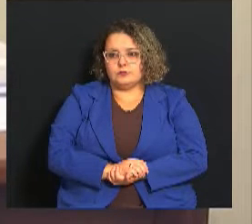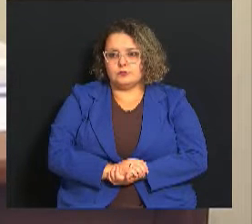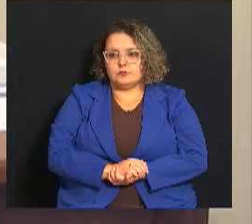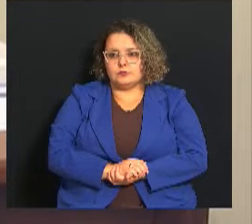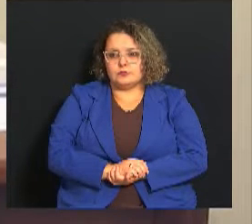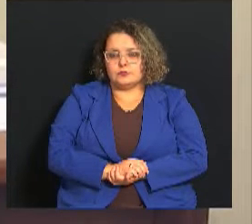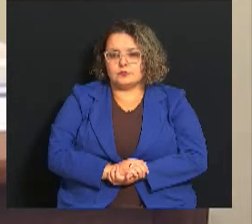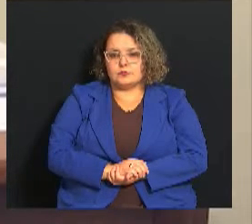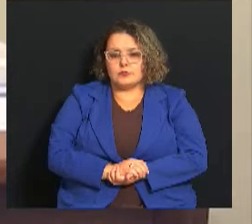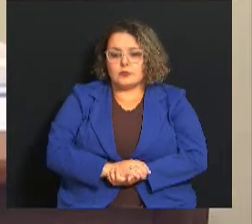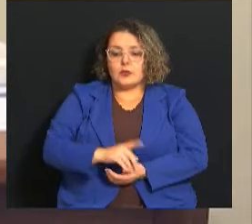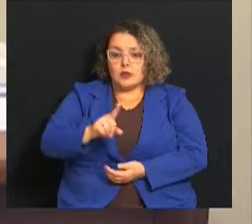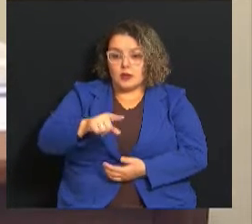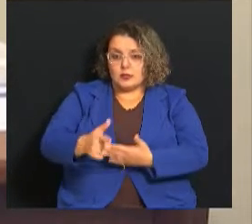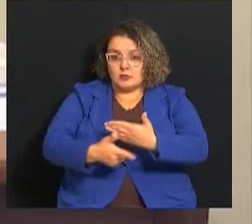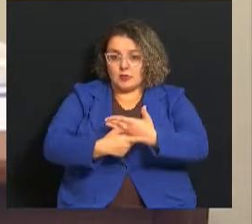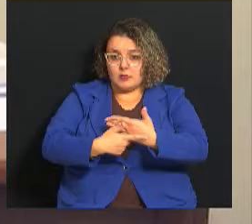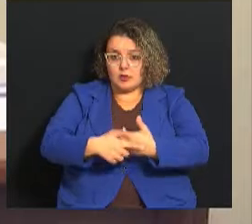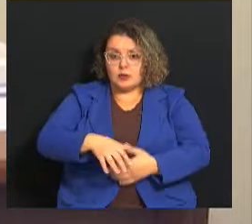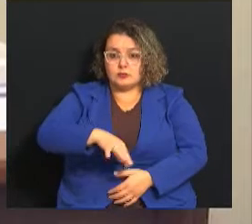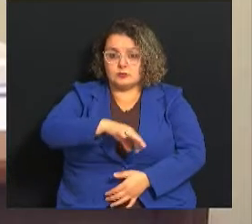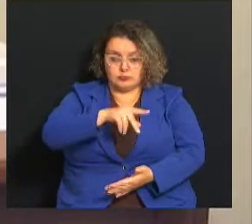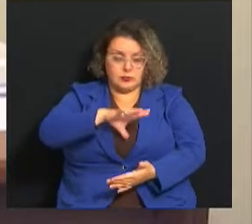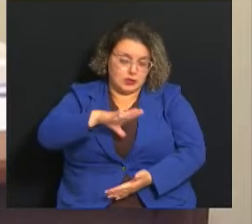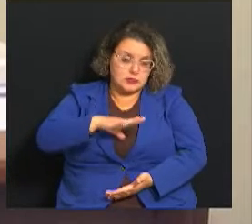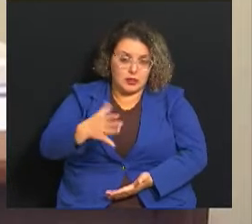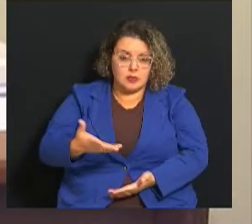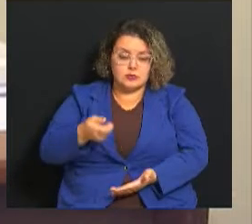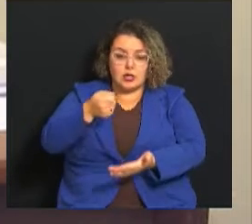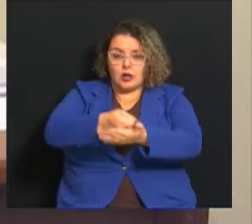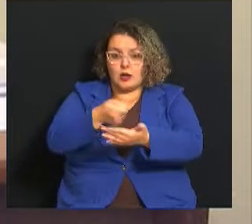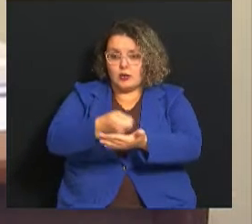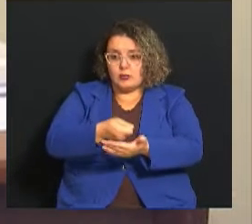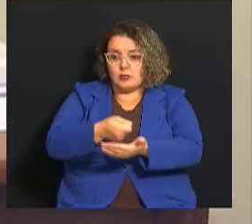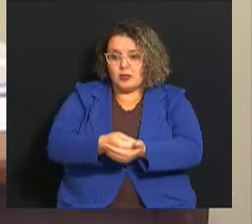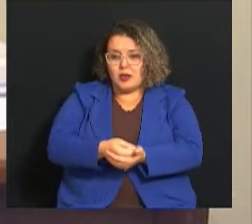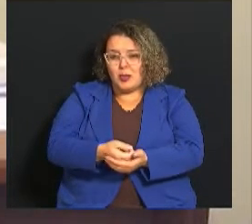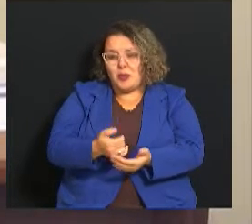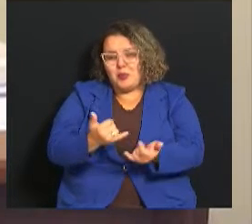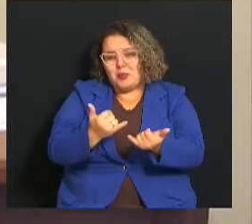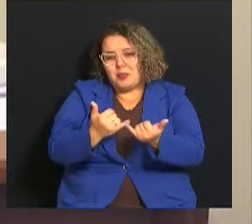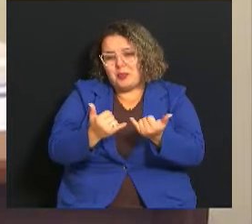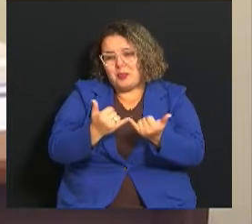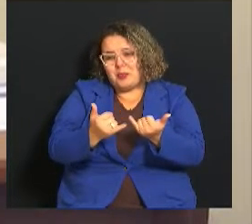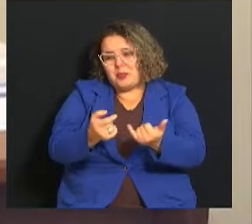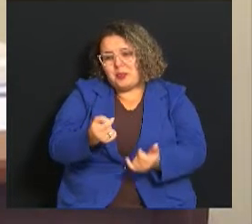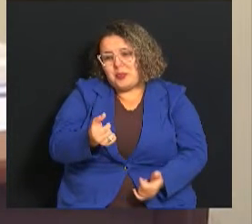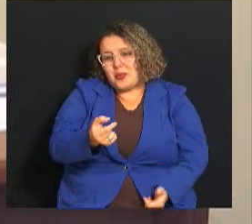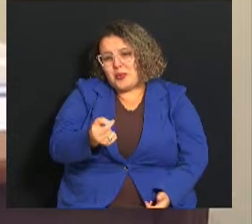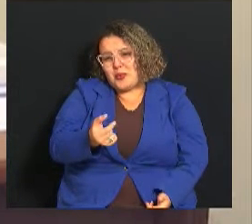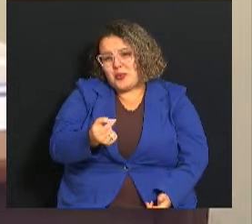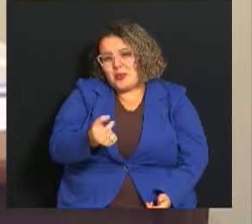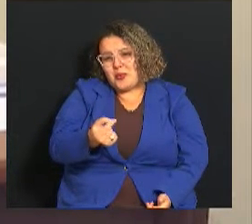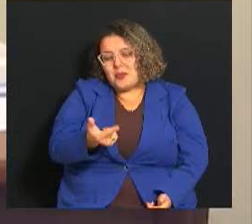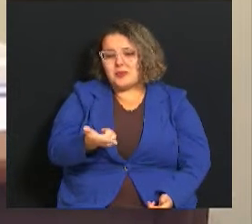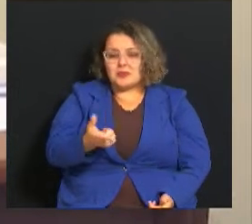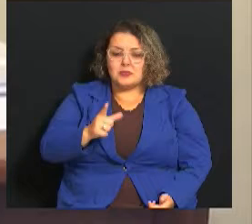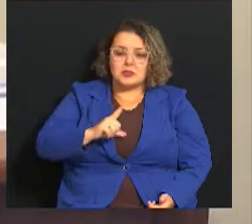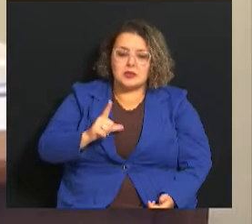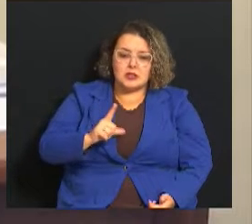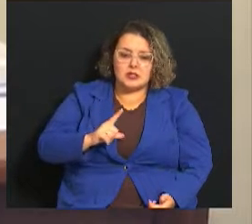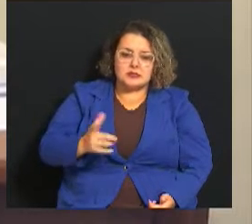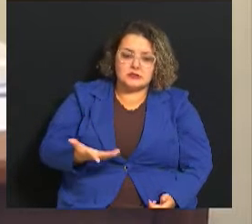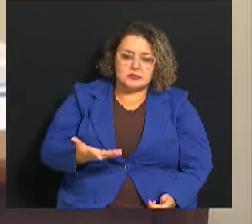atribuição do município, ela é cumprida muito parcialmente, porque tem lá